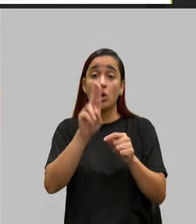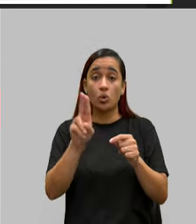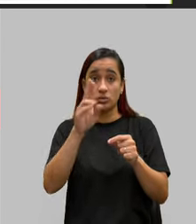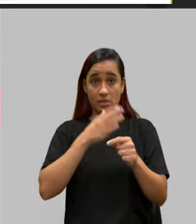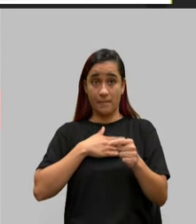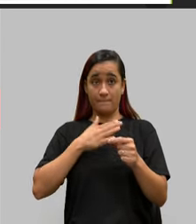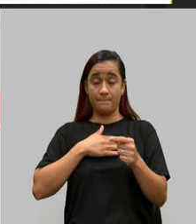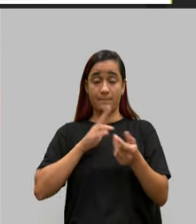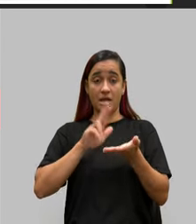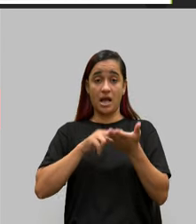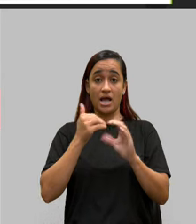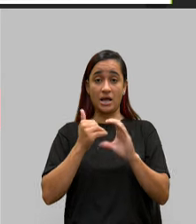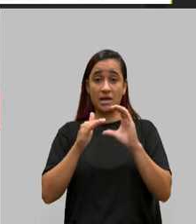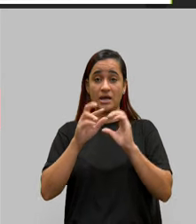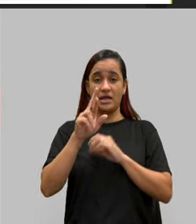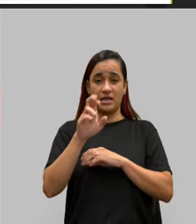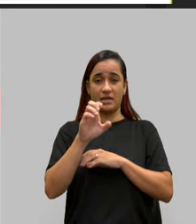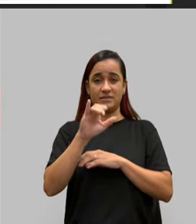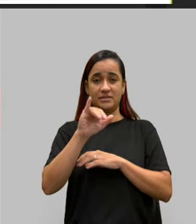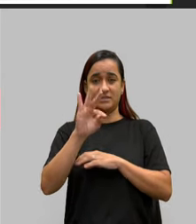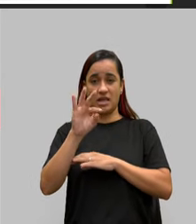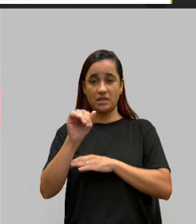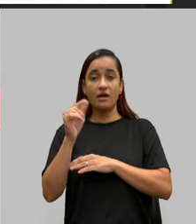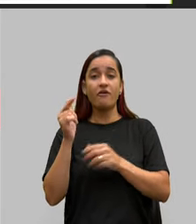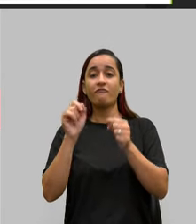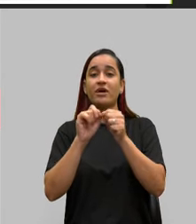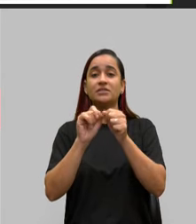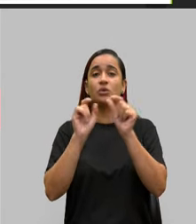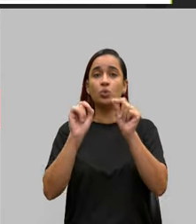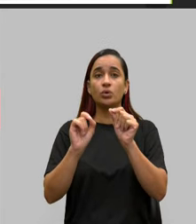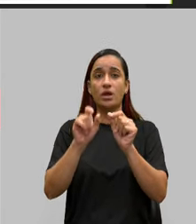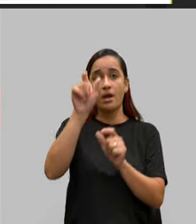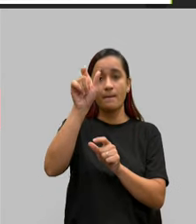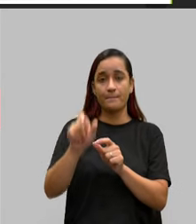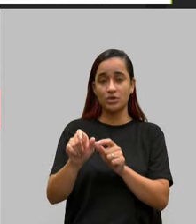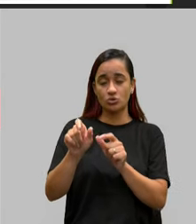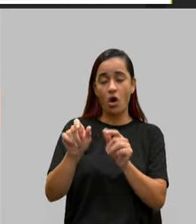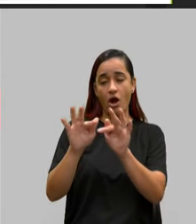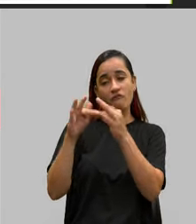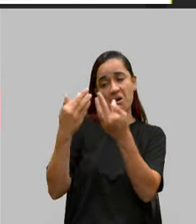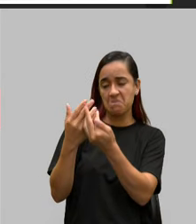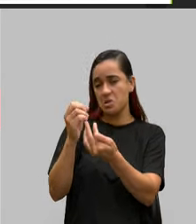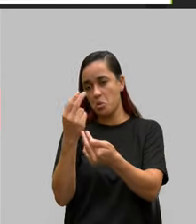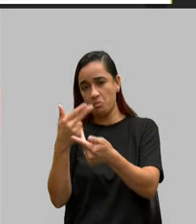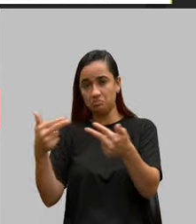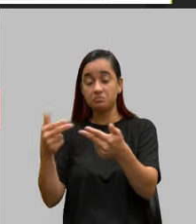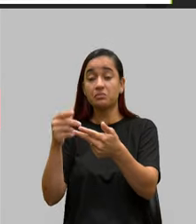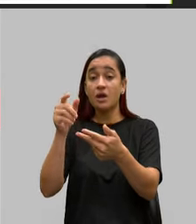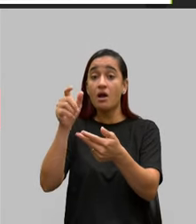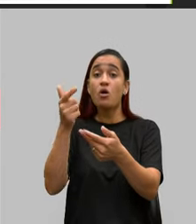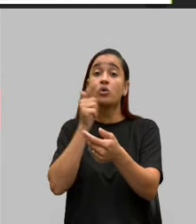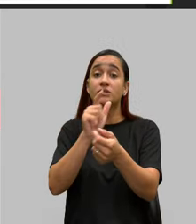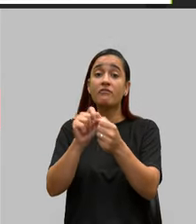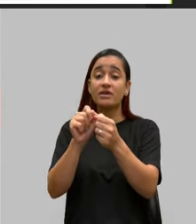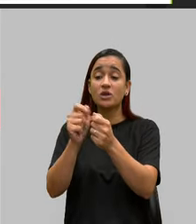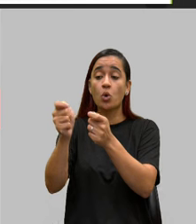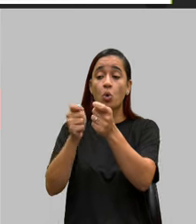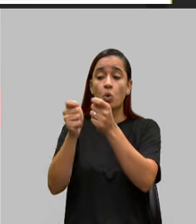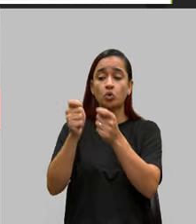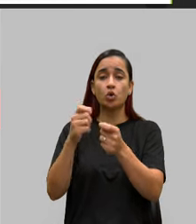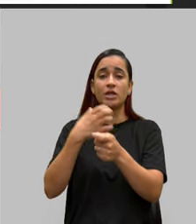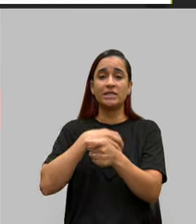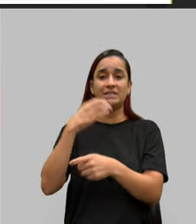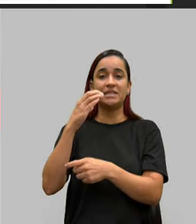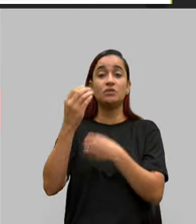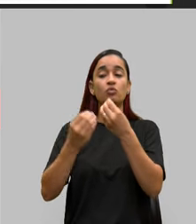com que o paciente ou familiar através de um questionário específico sobre a doença que ele tem eu possa fazer um controle científico de como ele está